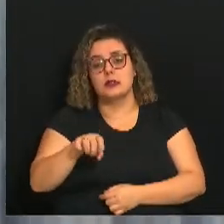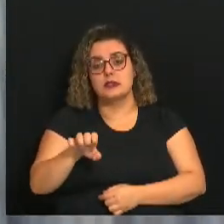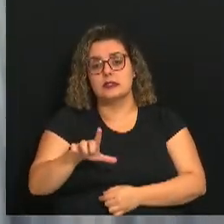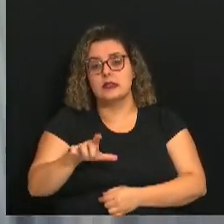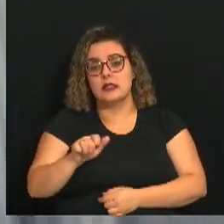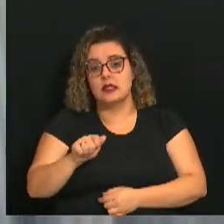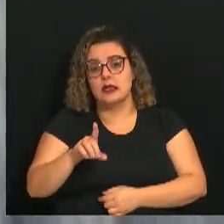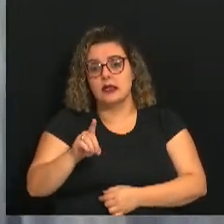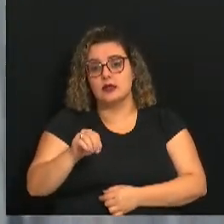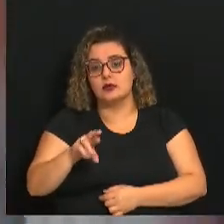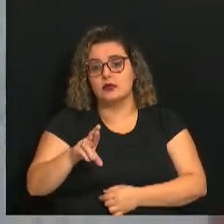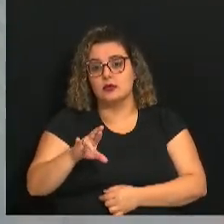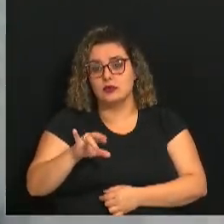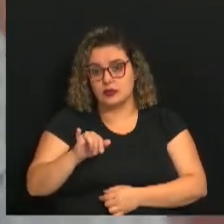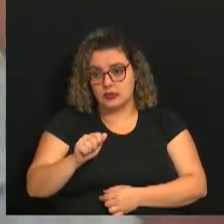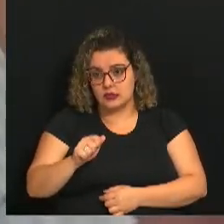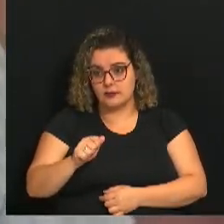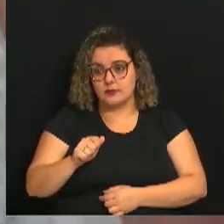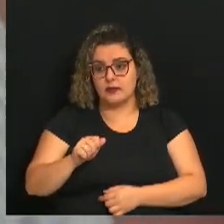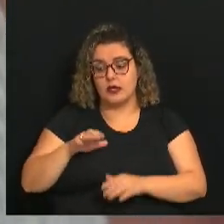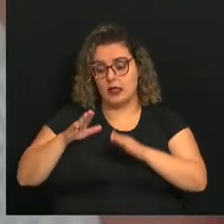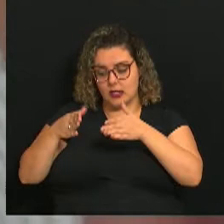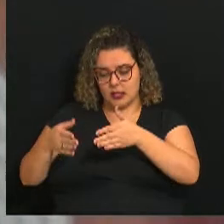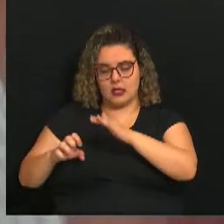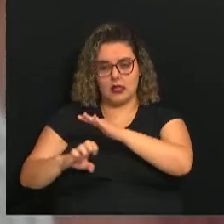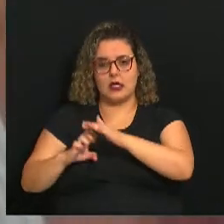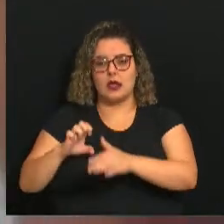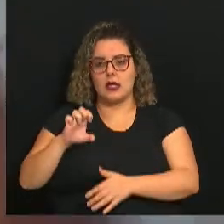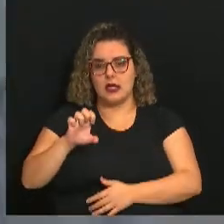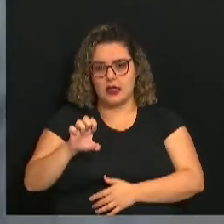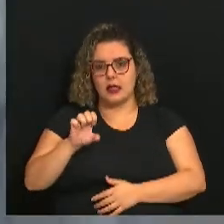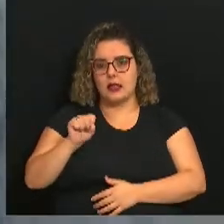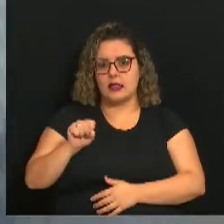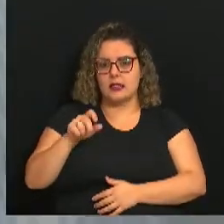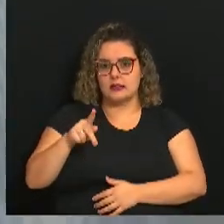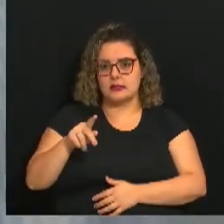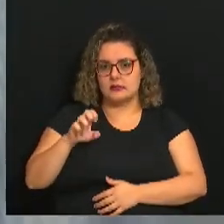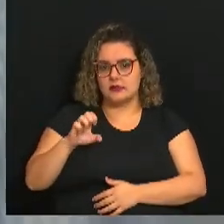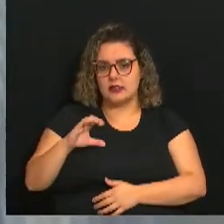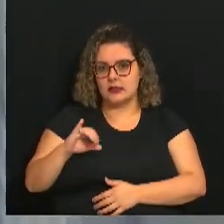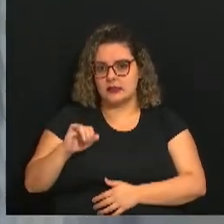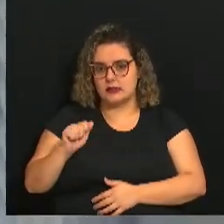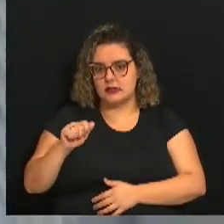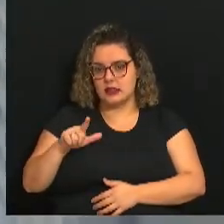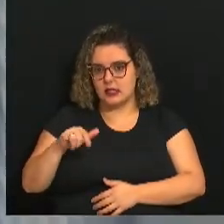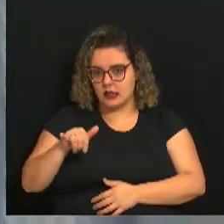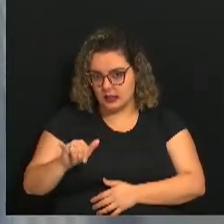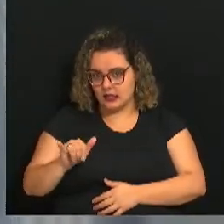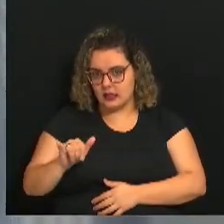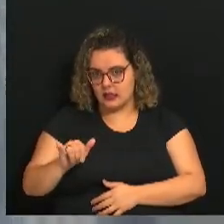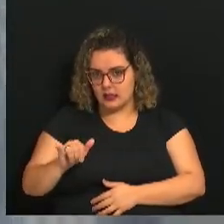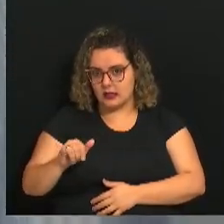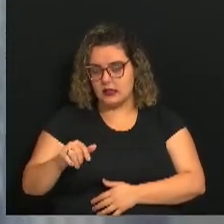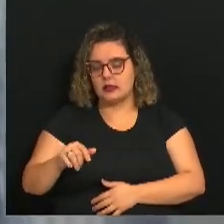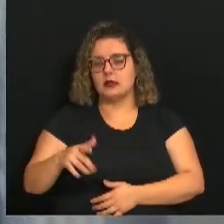relação à Speciale, que é a empresa responsável pela limpeza, você falou em penalização. Eu queria saber